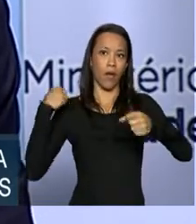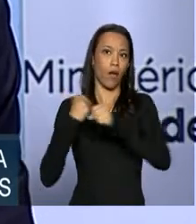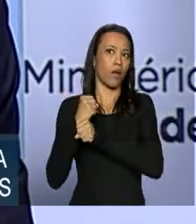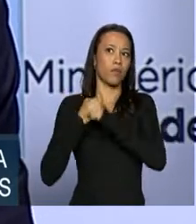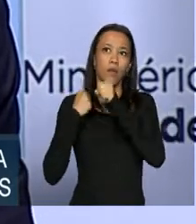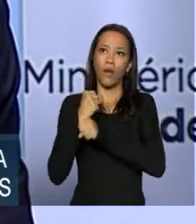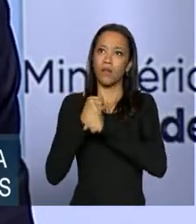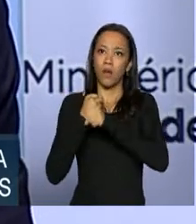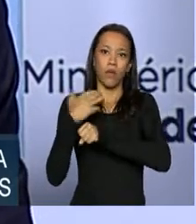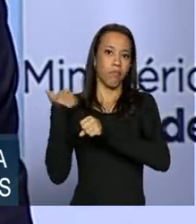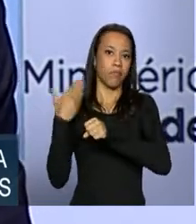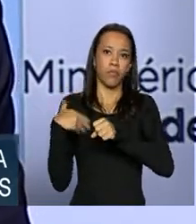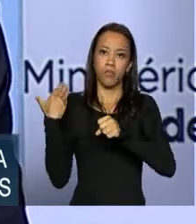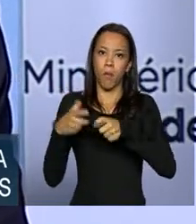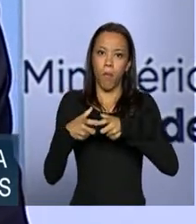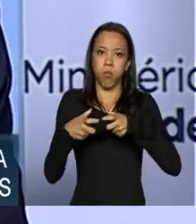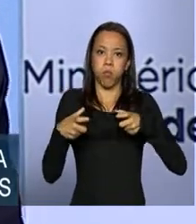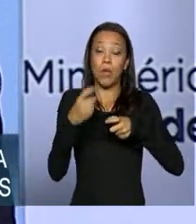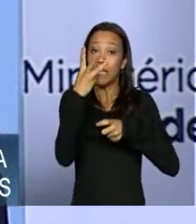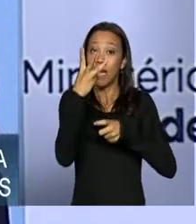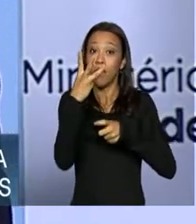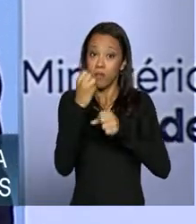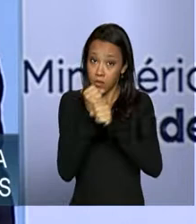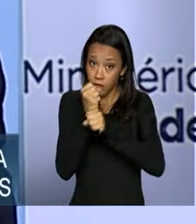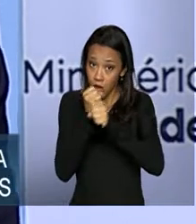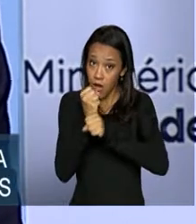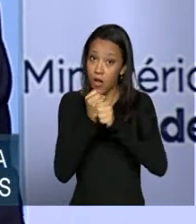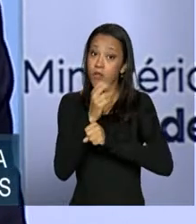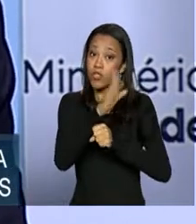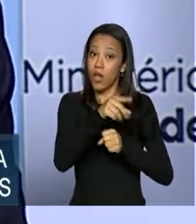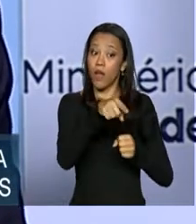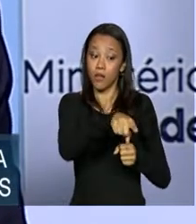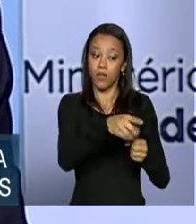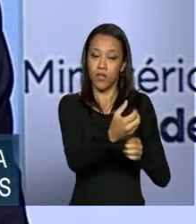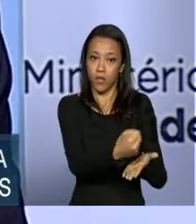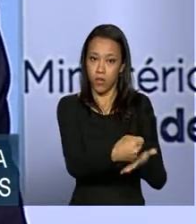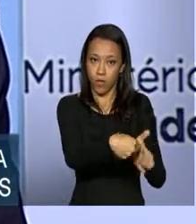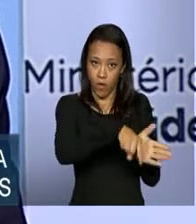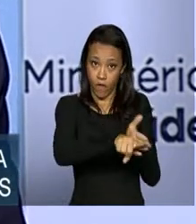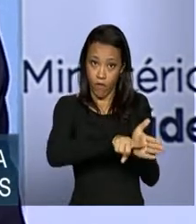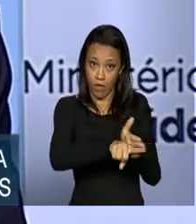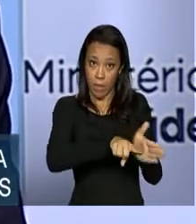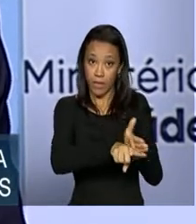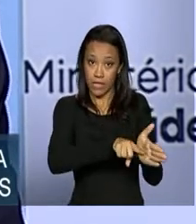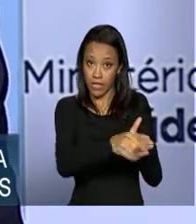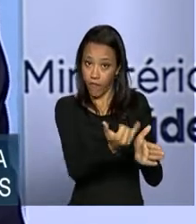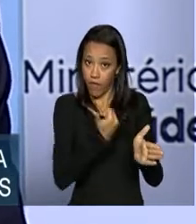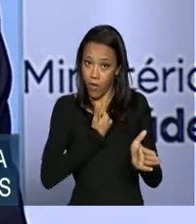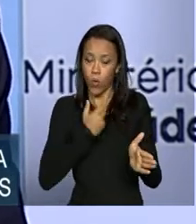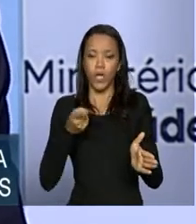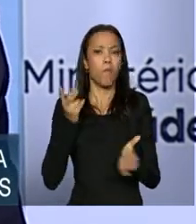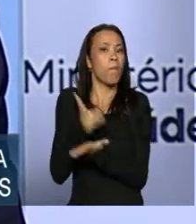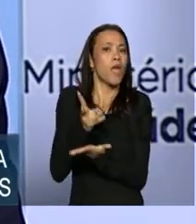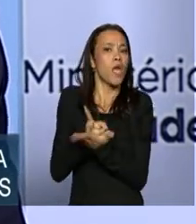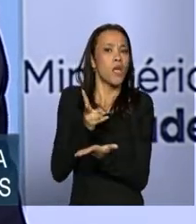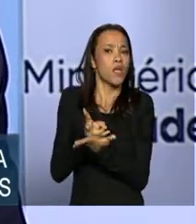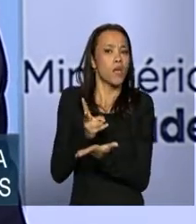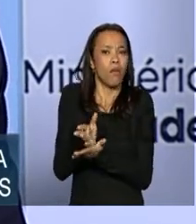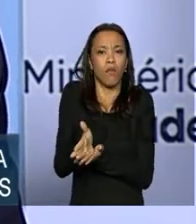a ano. Então, nós temos por 3 anos seguidos, de acordo com o Vigitel, essa tendência,